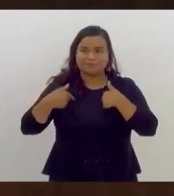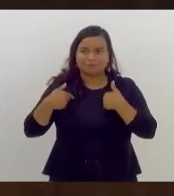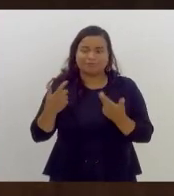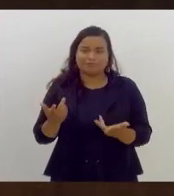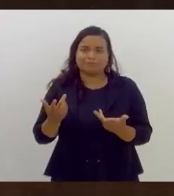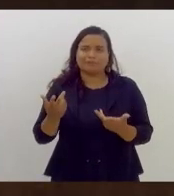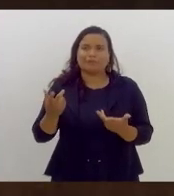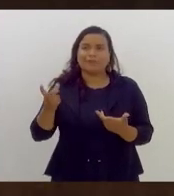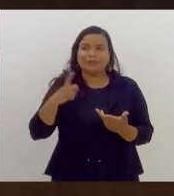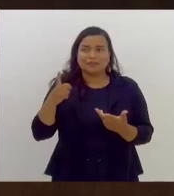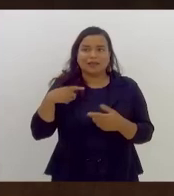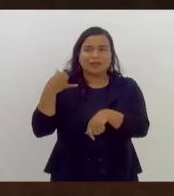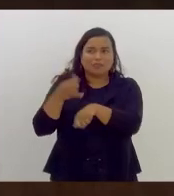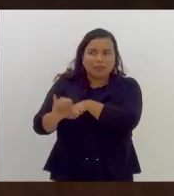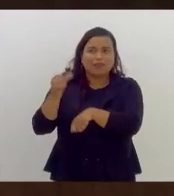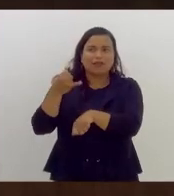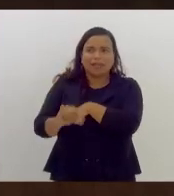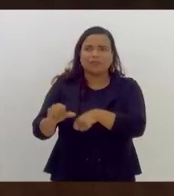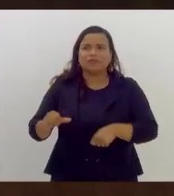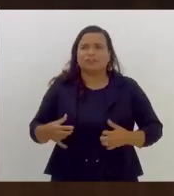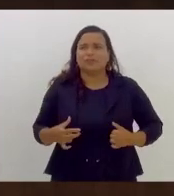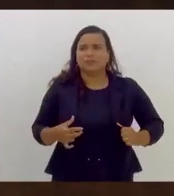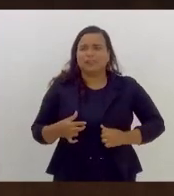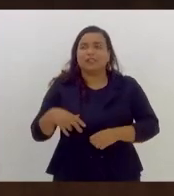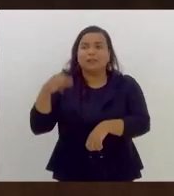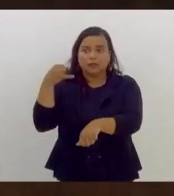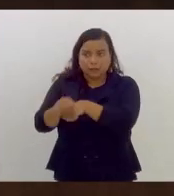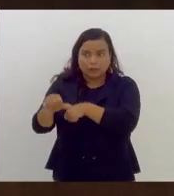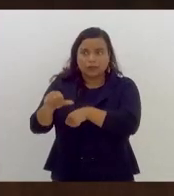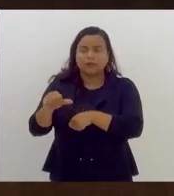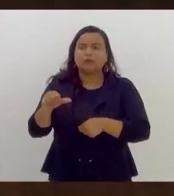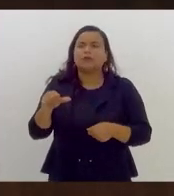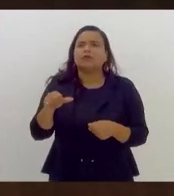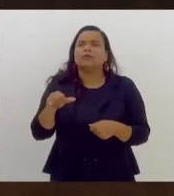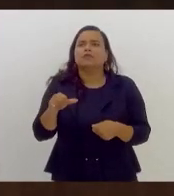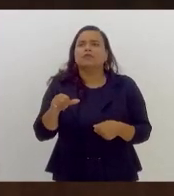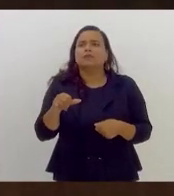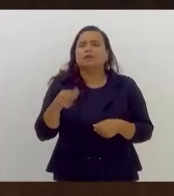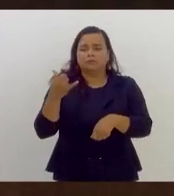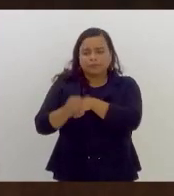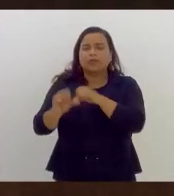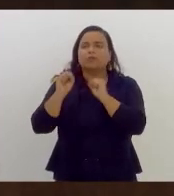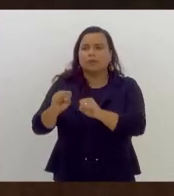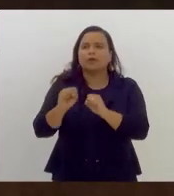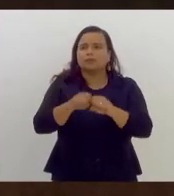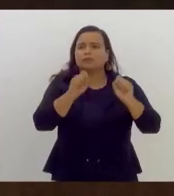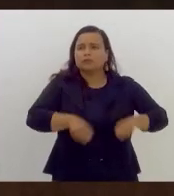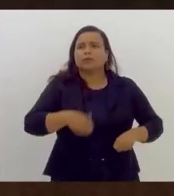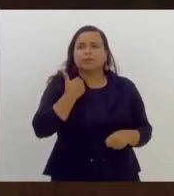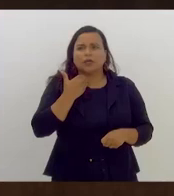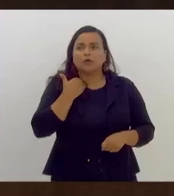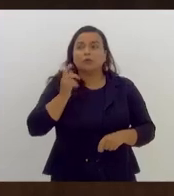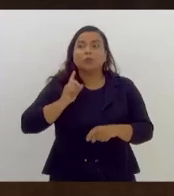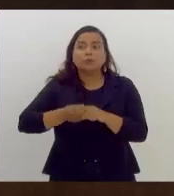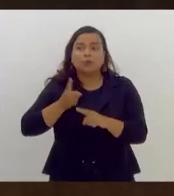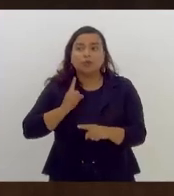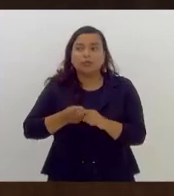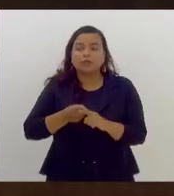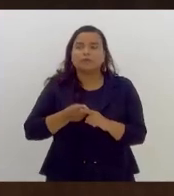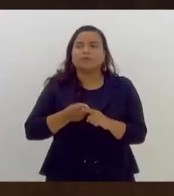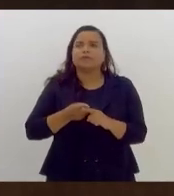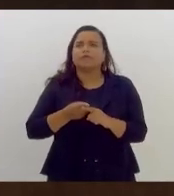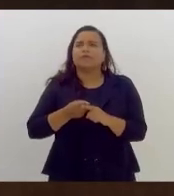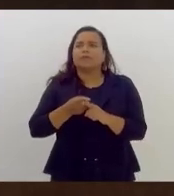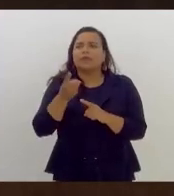são lubridiados pelo sistema bancário, porque